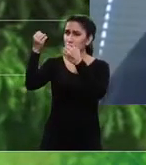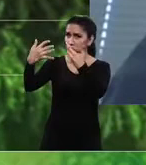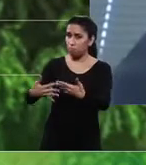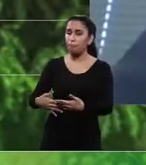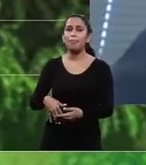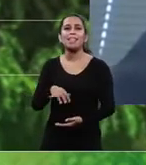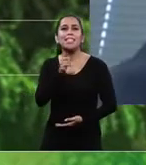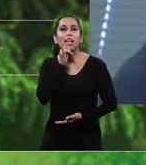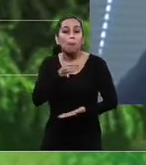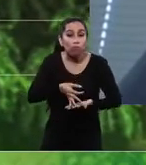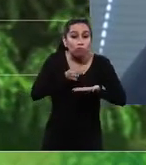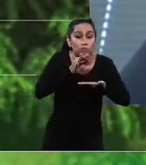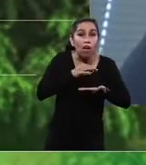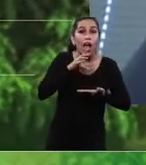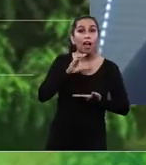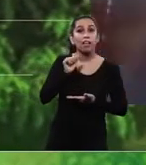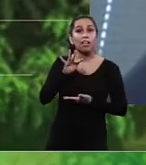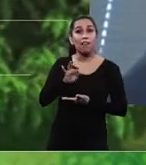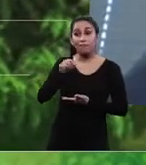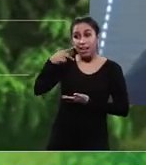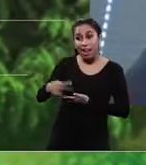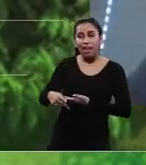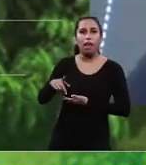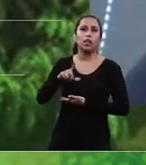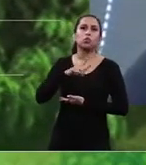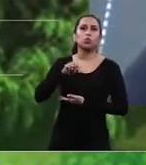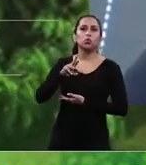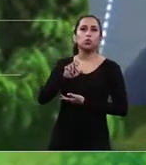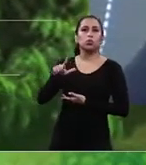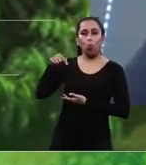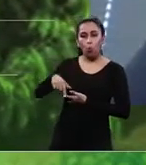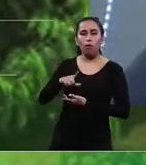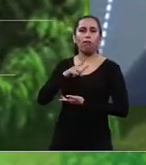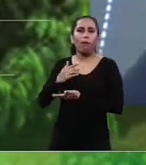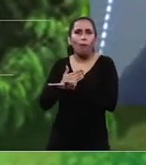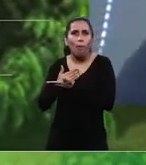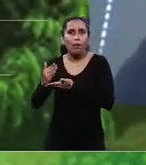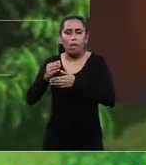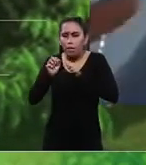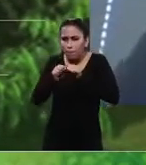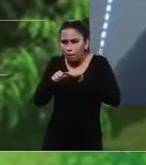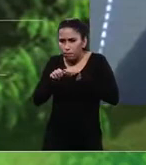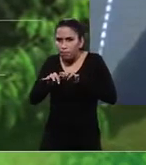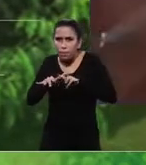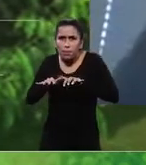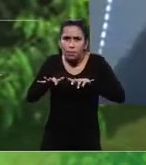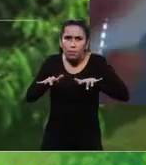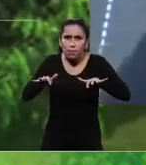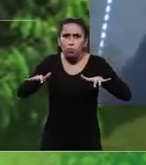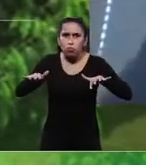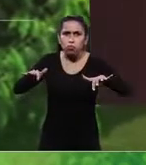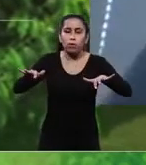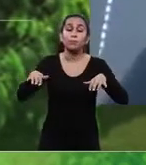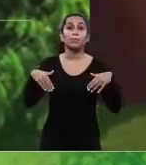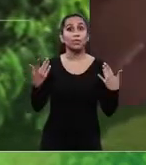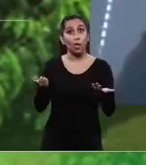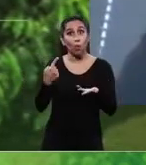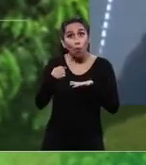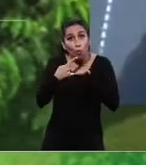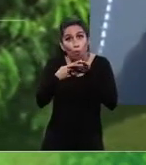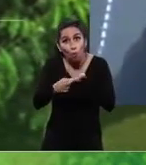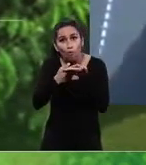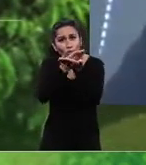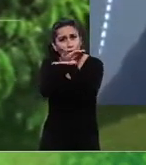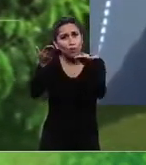exemplo, na região sudeste do Brasil, foi fundamental para o desenvolvimento de todas as outras atividades. Então, eu convido vocês a